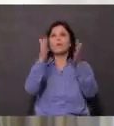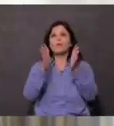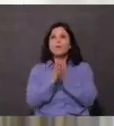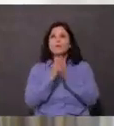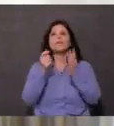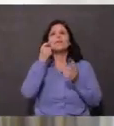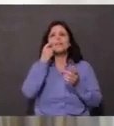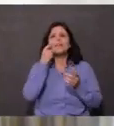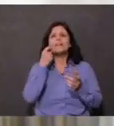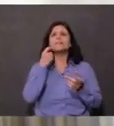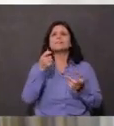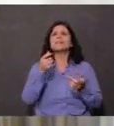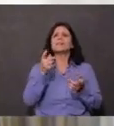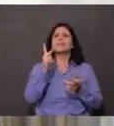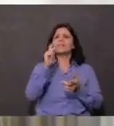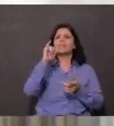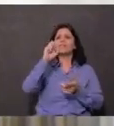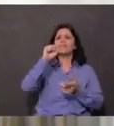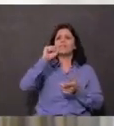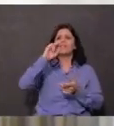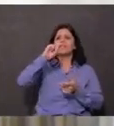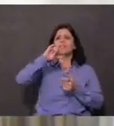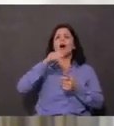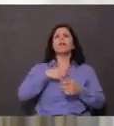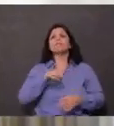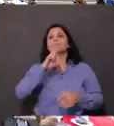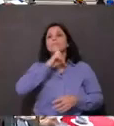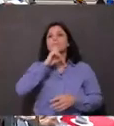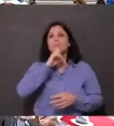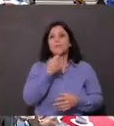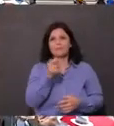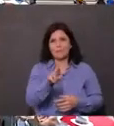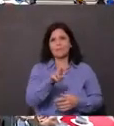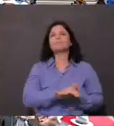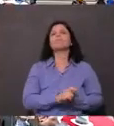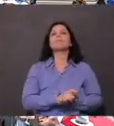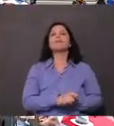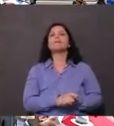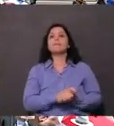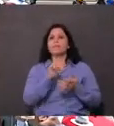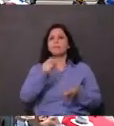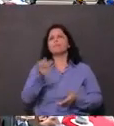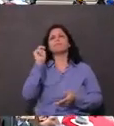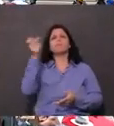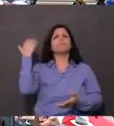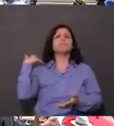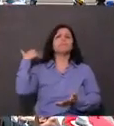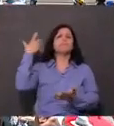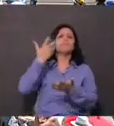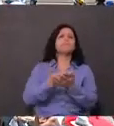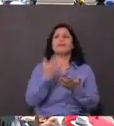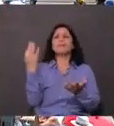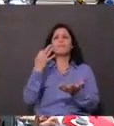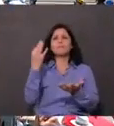Virgílio Nascimento Antunes, filho desta terra e desta diocese, também já